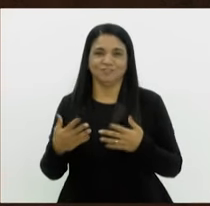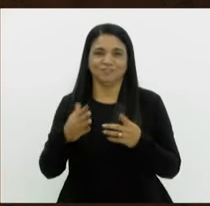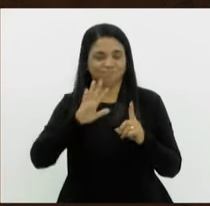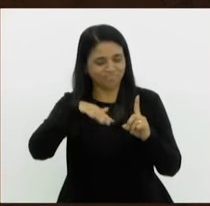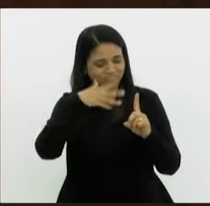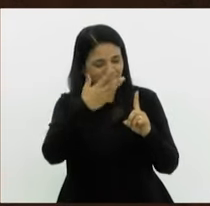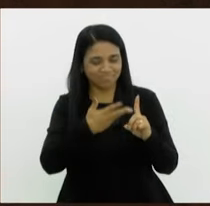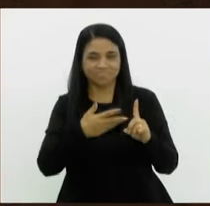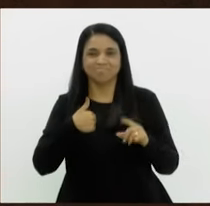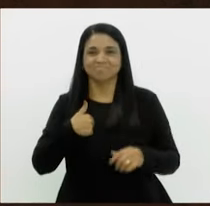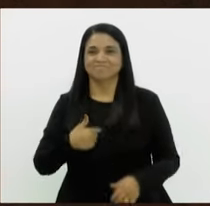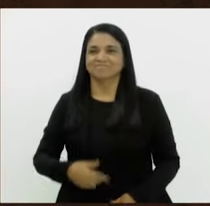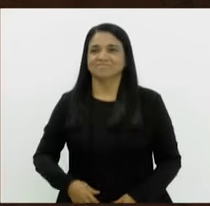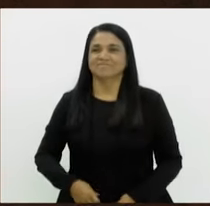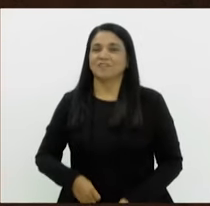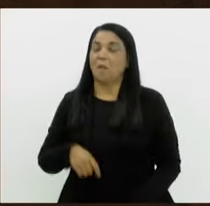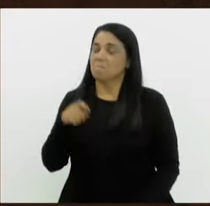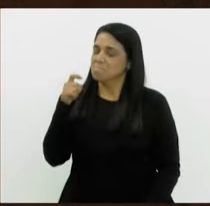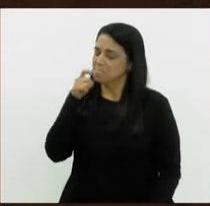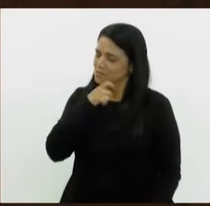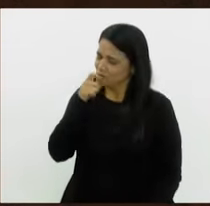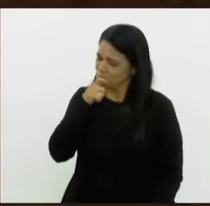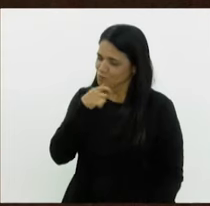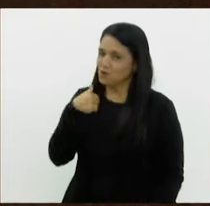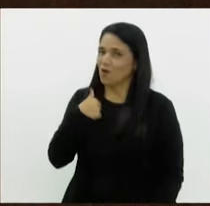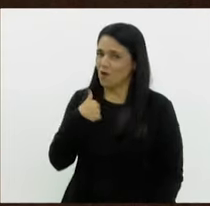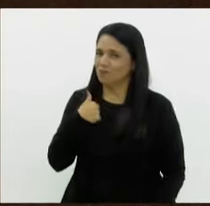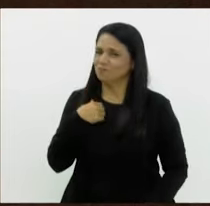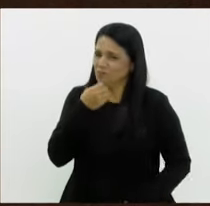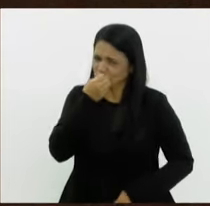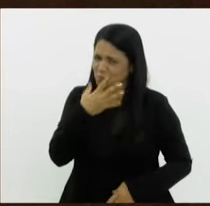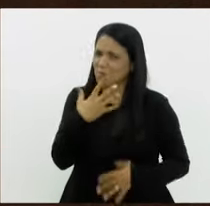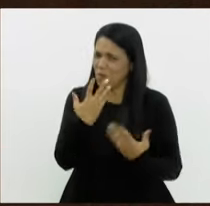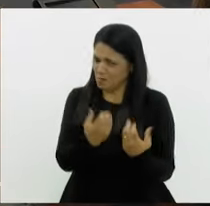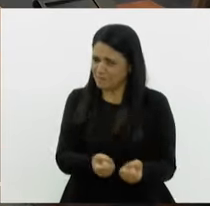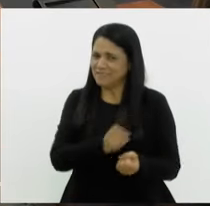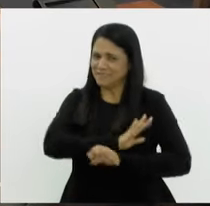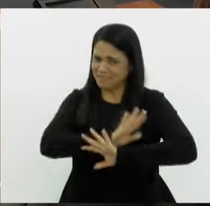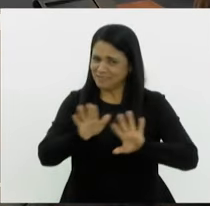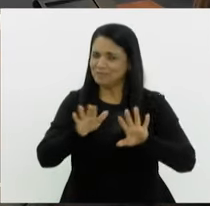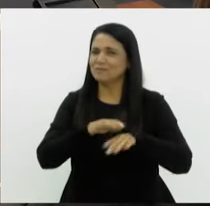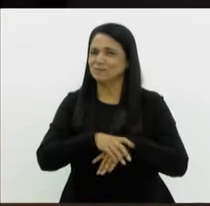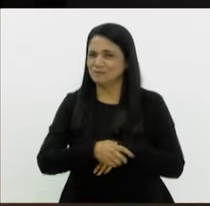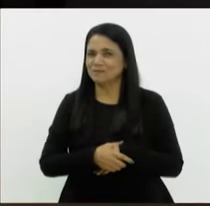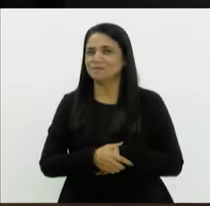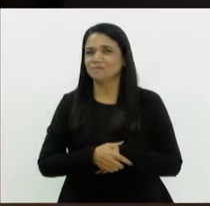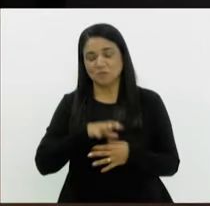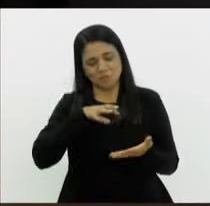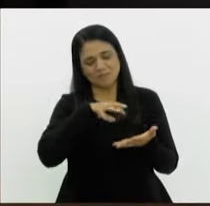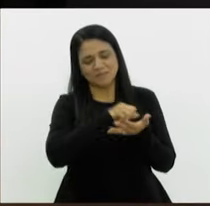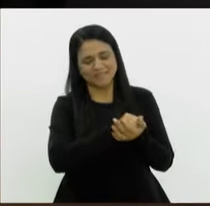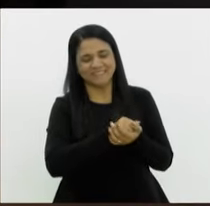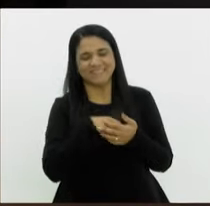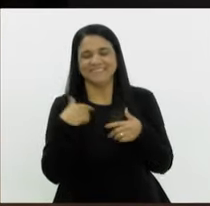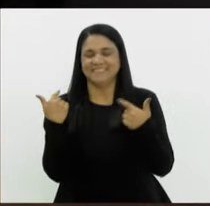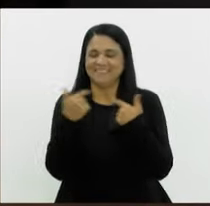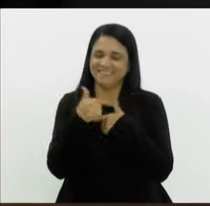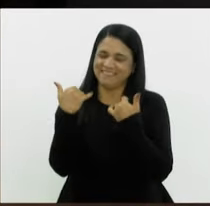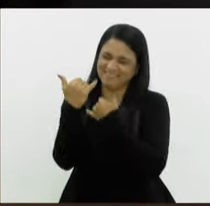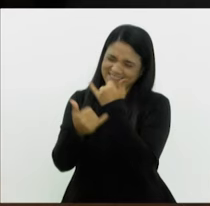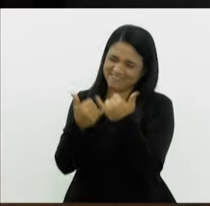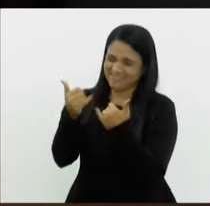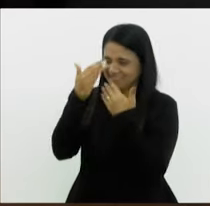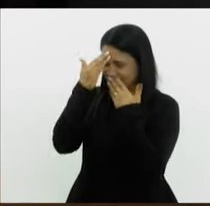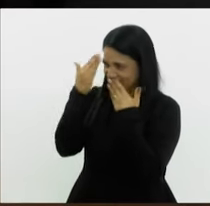relacionados. Cê elogios são verdadeiros mentirosos, e de coração. Mentirosos, sabe. Mas tudo... Estão registrados. Muito obrigado, deputado